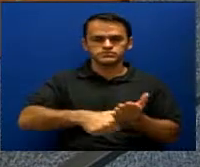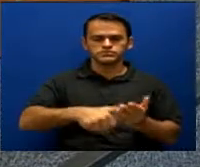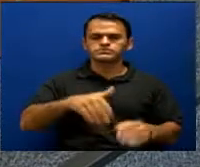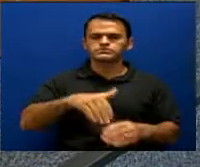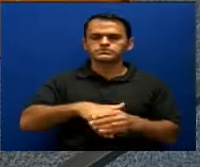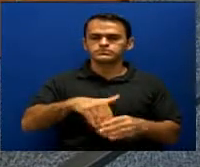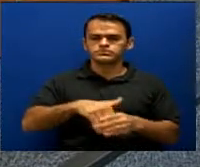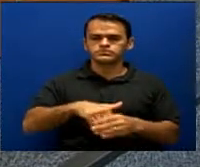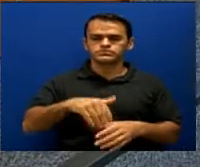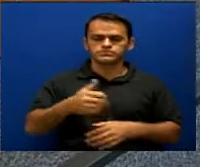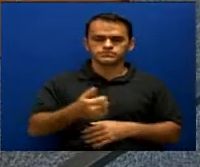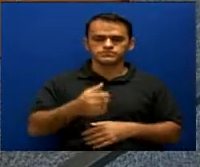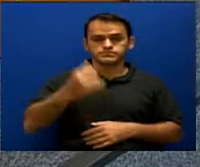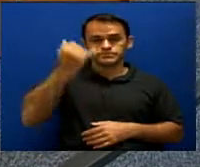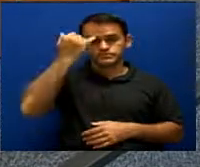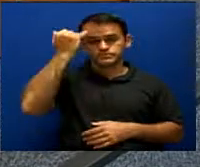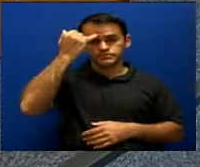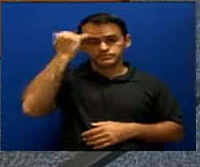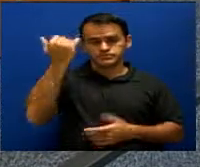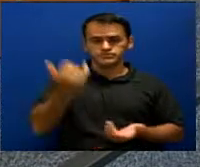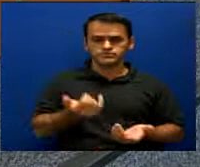Pastor Irineu, o voto.